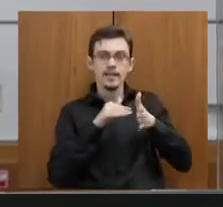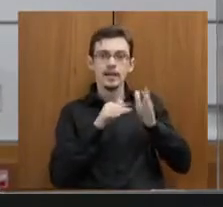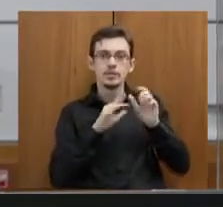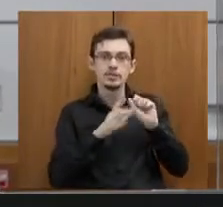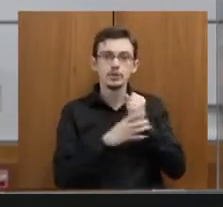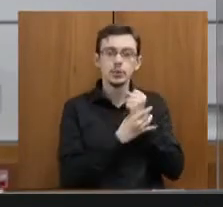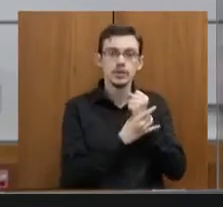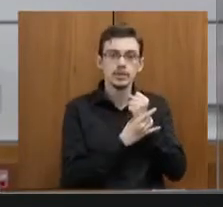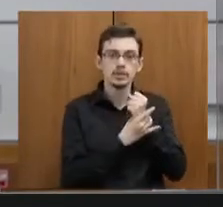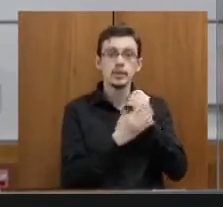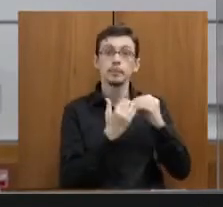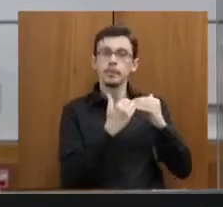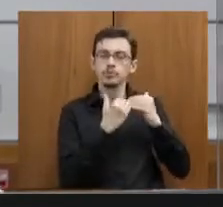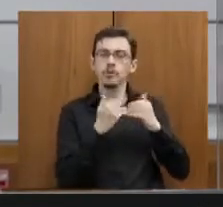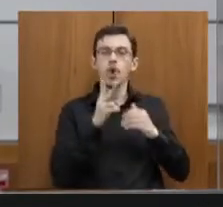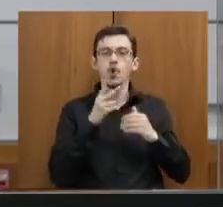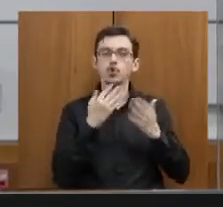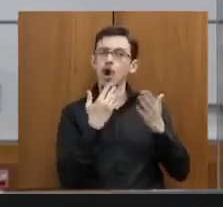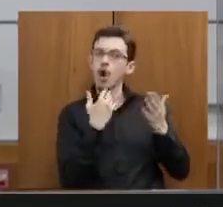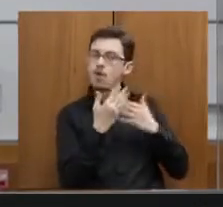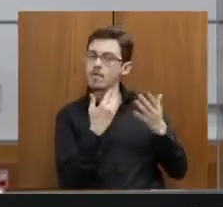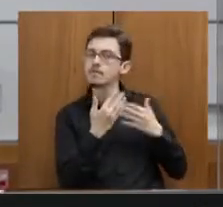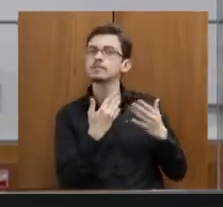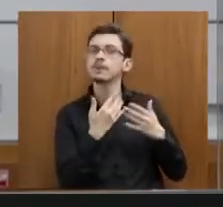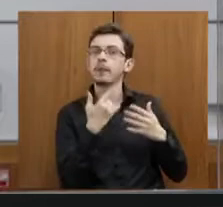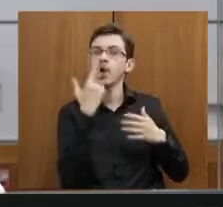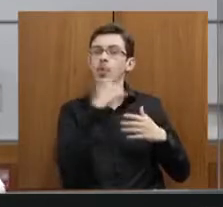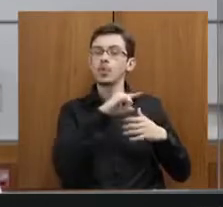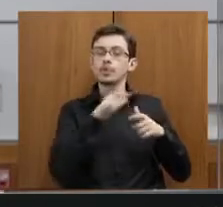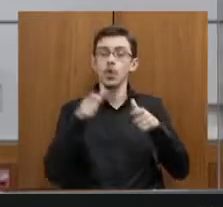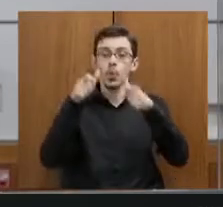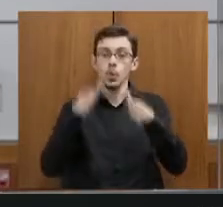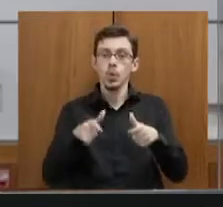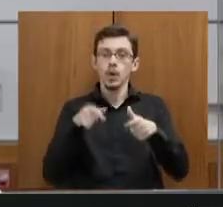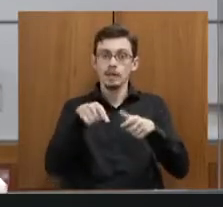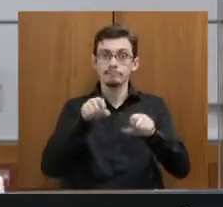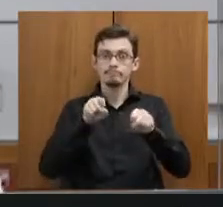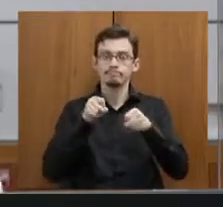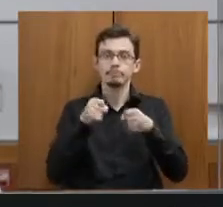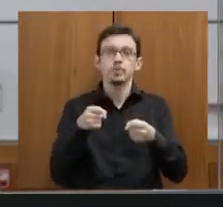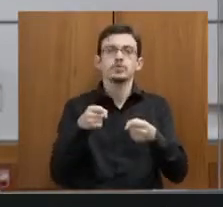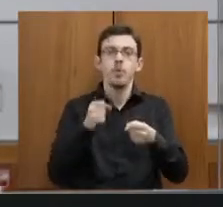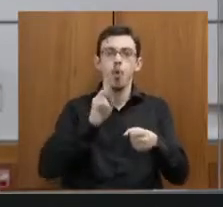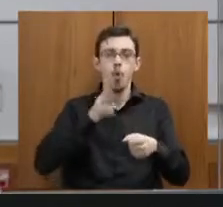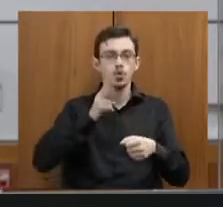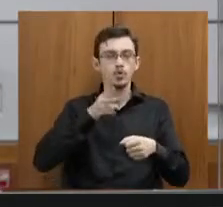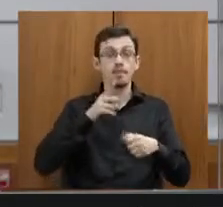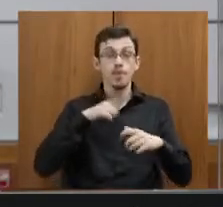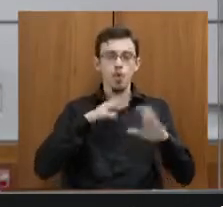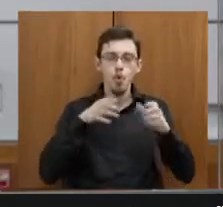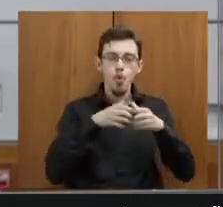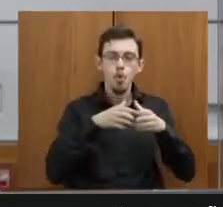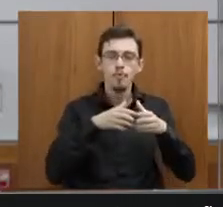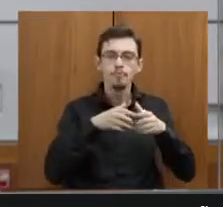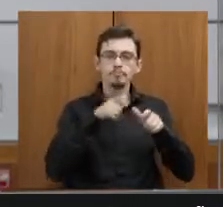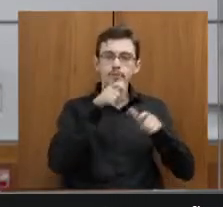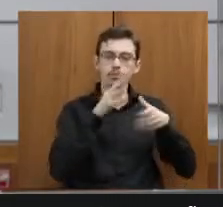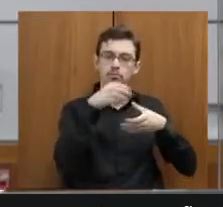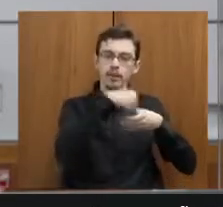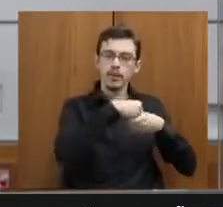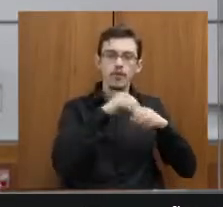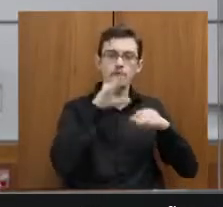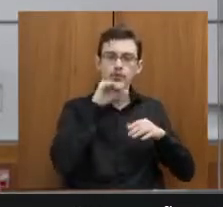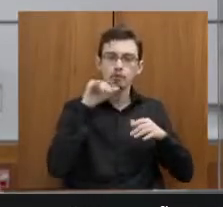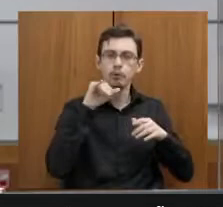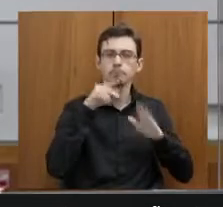nós continuamos a dialogar para com ele quanto a secretaria para saber fortalecer a rede é concretizar rede avançamos para